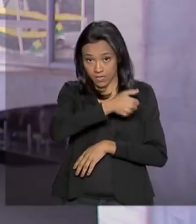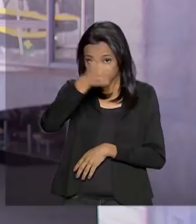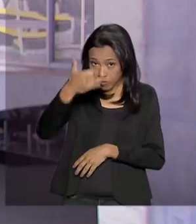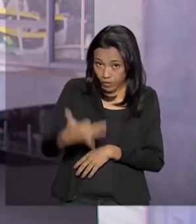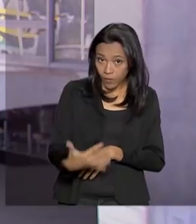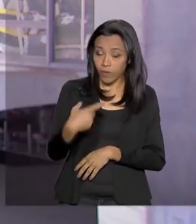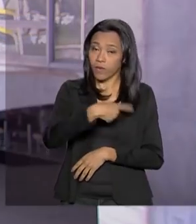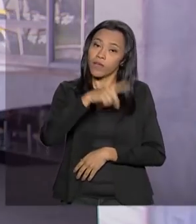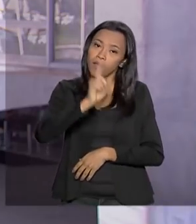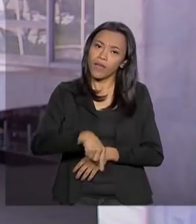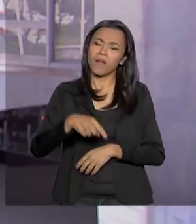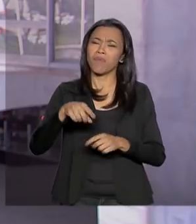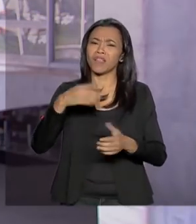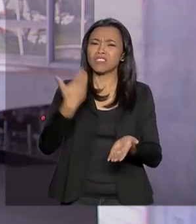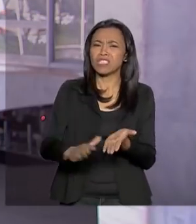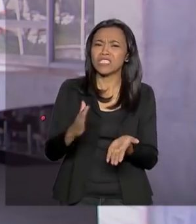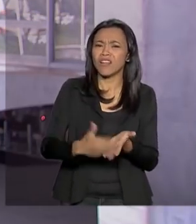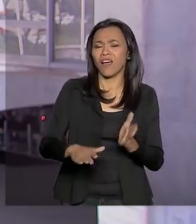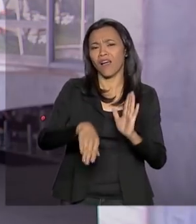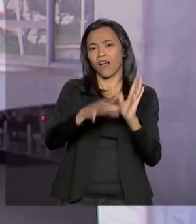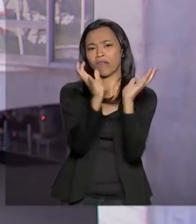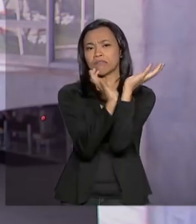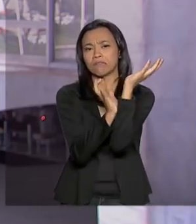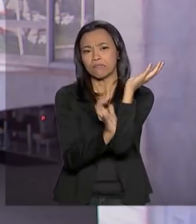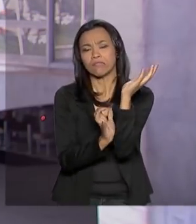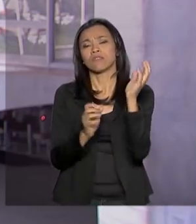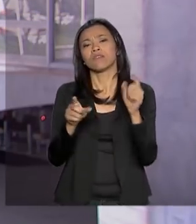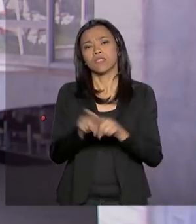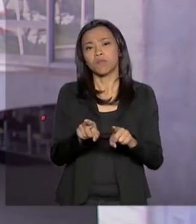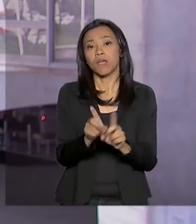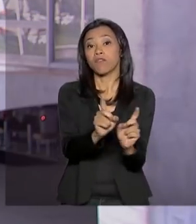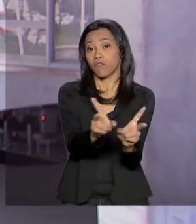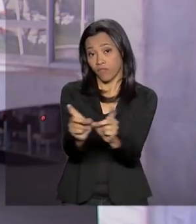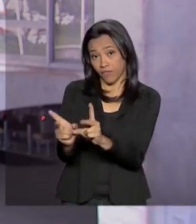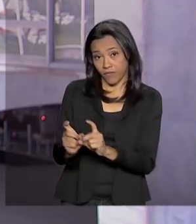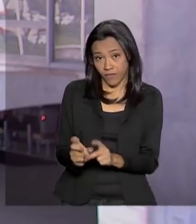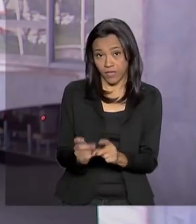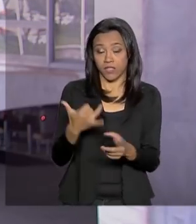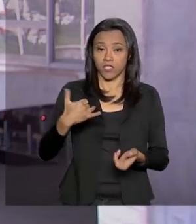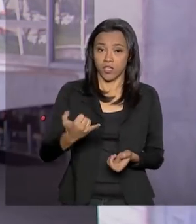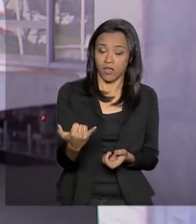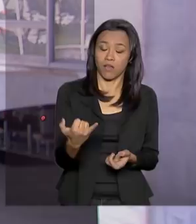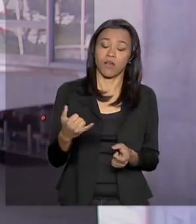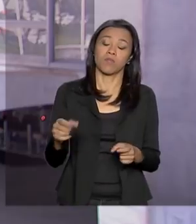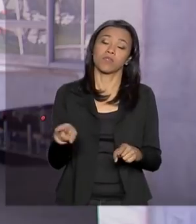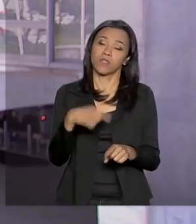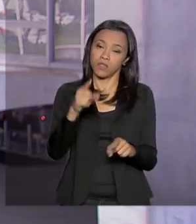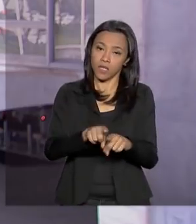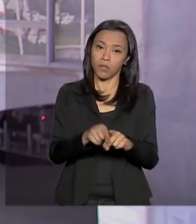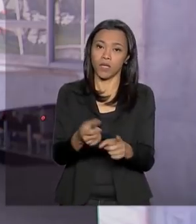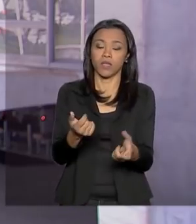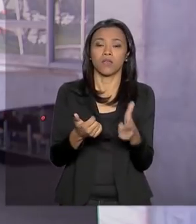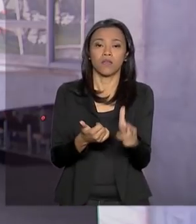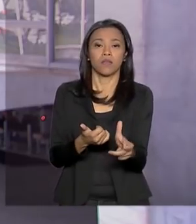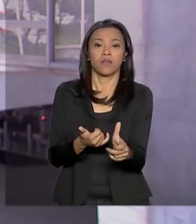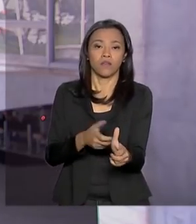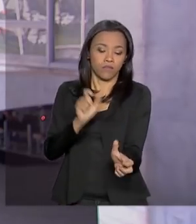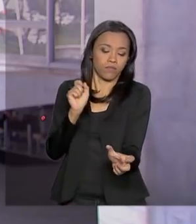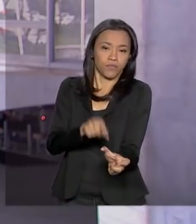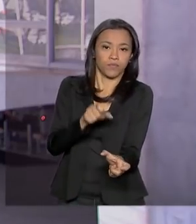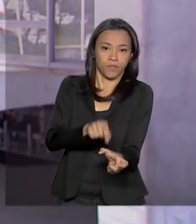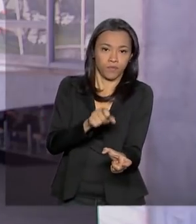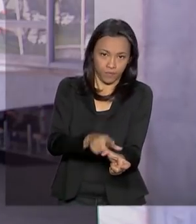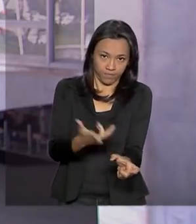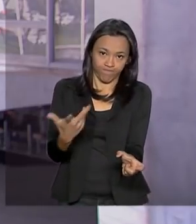também da desburocratização, comercialização e importação de armas de fogo e munições. O decreto já havia sido